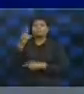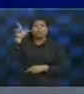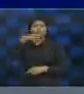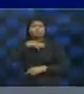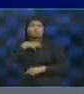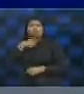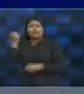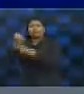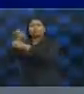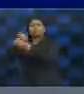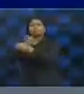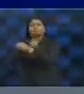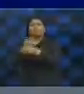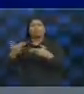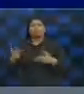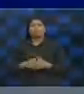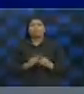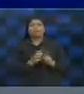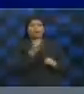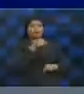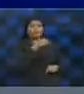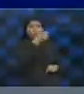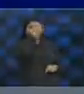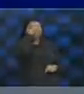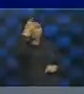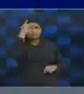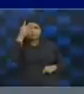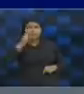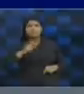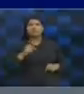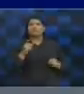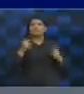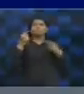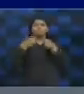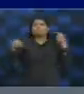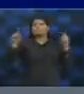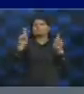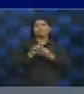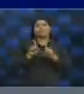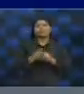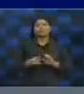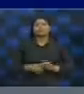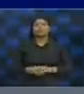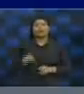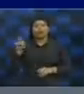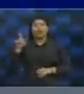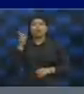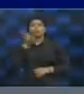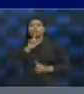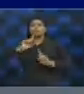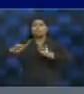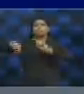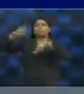oposição também ao governador durante todo o seu mandato. Conseguiu revolucionar a cidade de Salvador. Foi reeleito